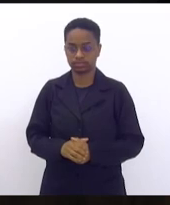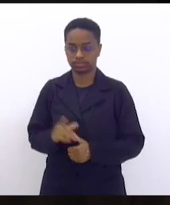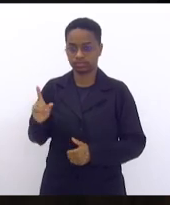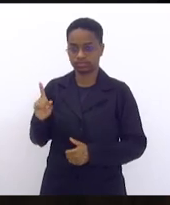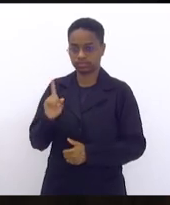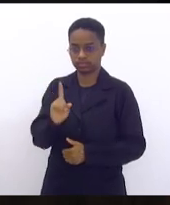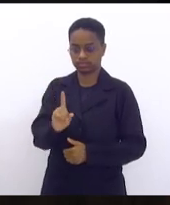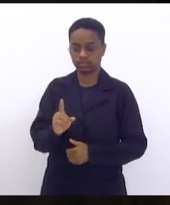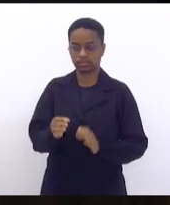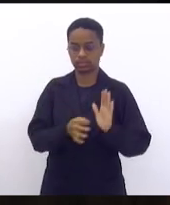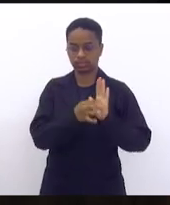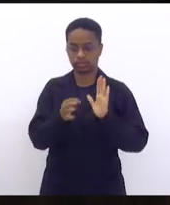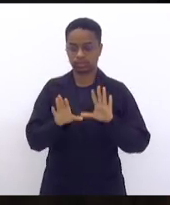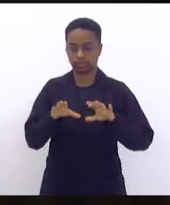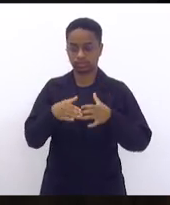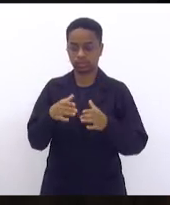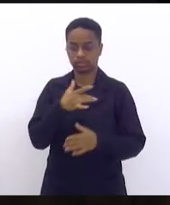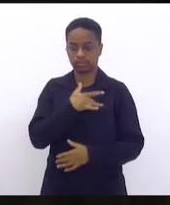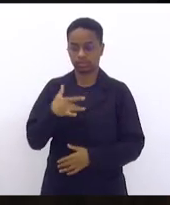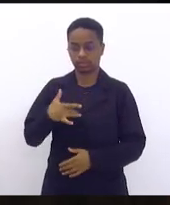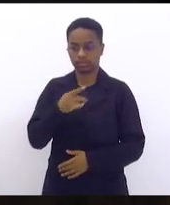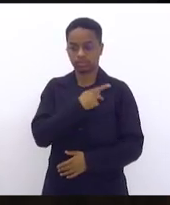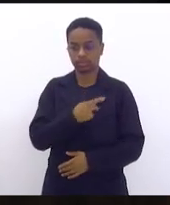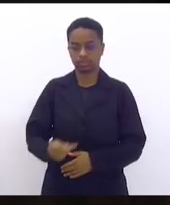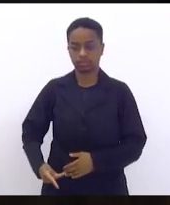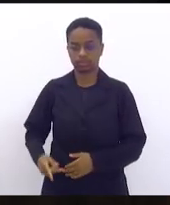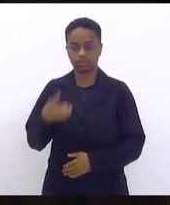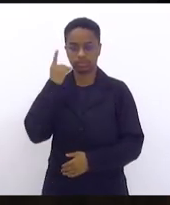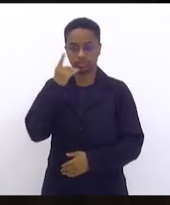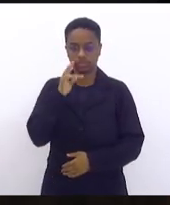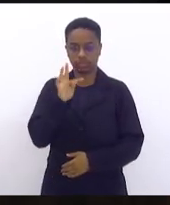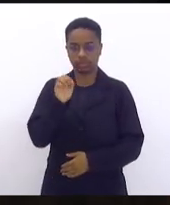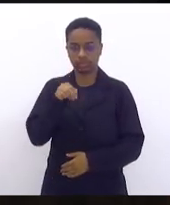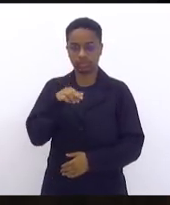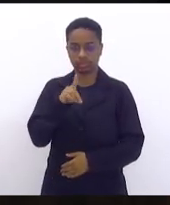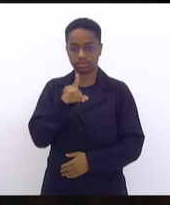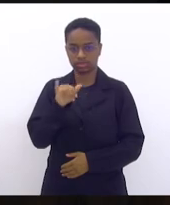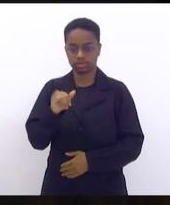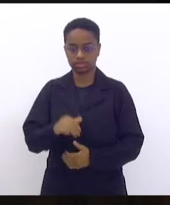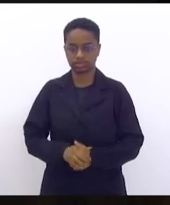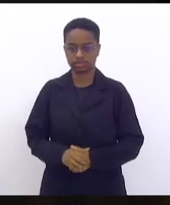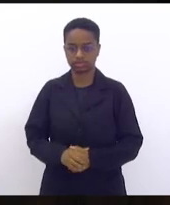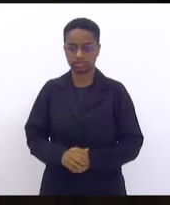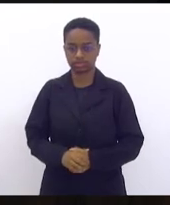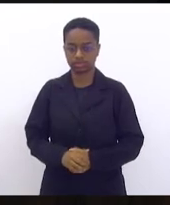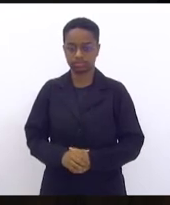parecer pela Comissão de Saúde, nosso querido presidente deputado Tandy Vieira.